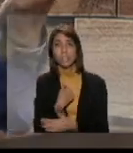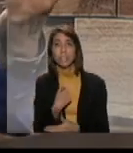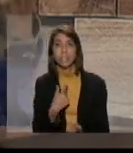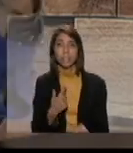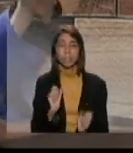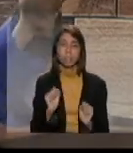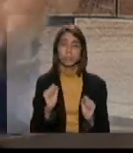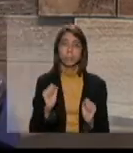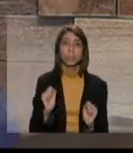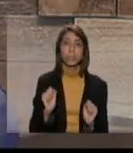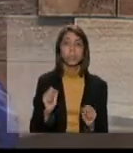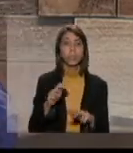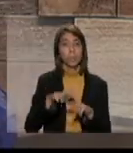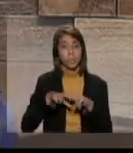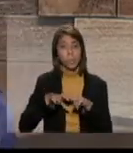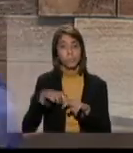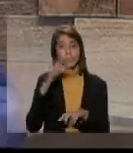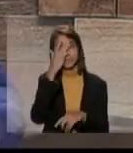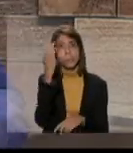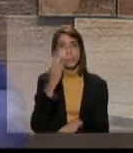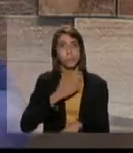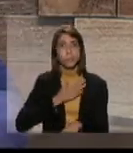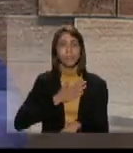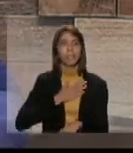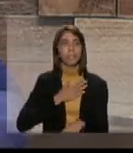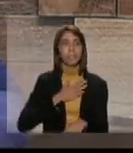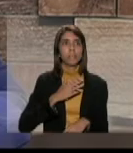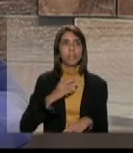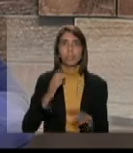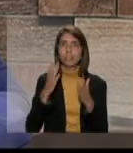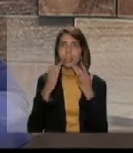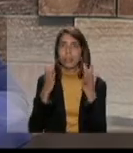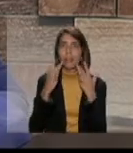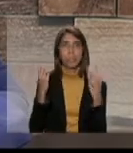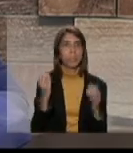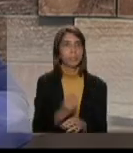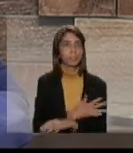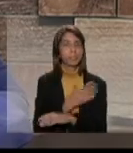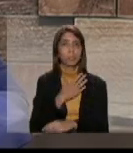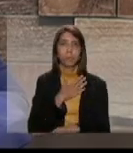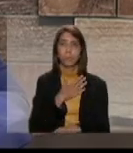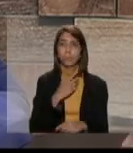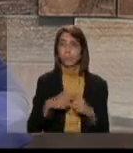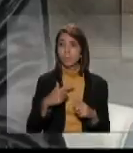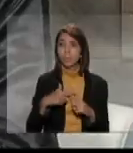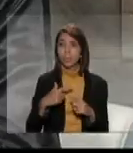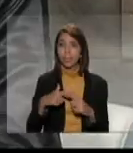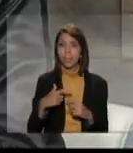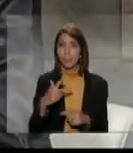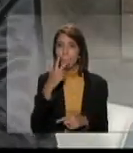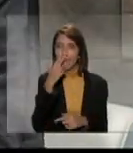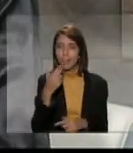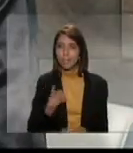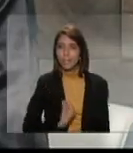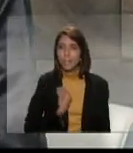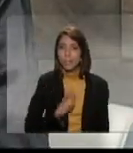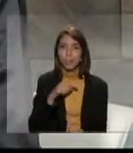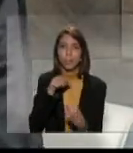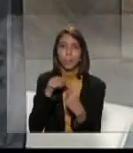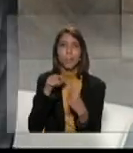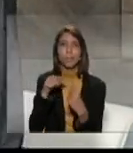pode ser acessado acontece entendeu por isso que as pessoas gostem tanto de dramaturgia lá porque é você se vê